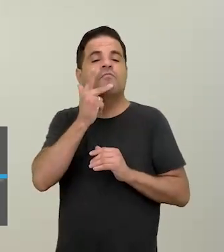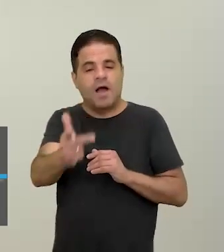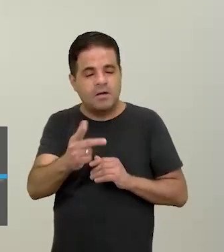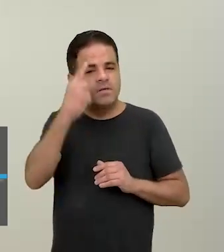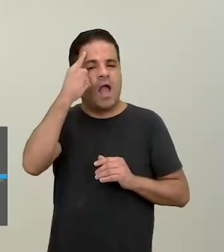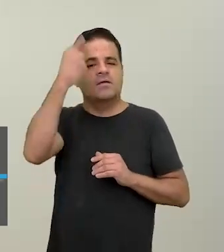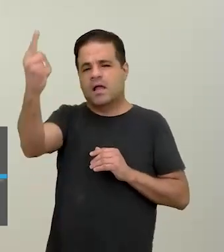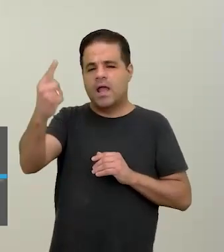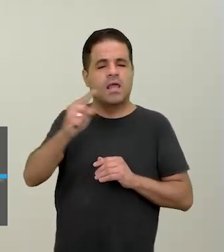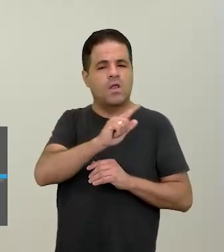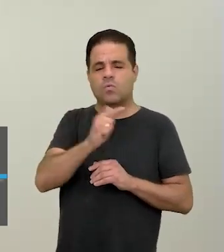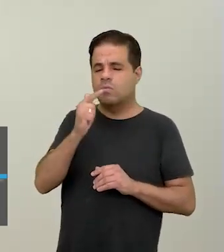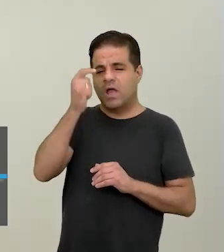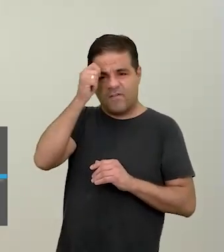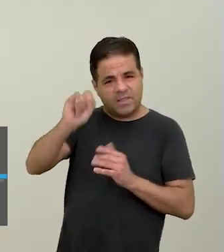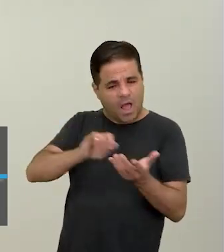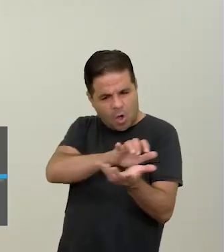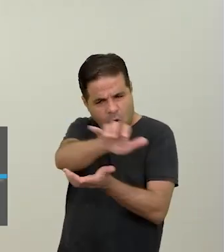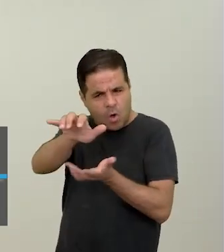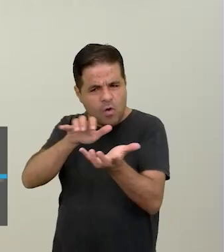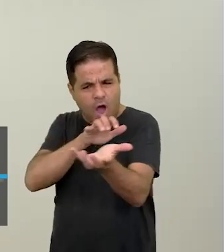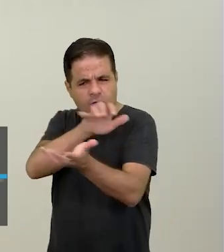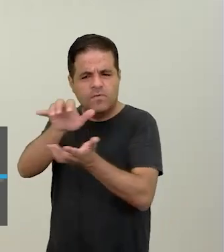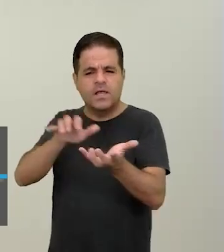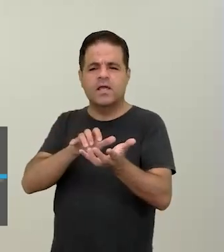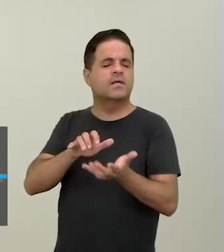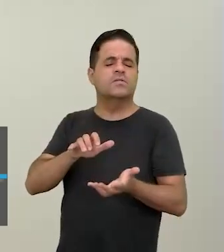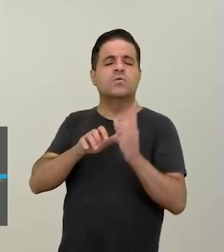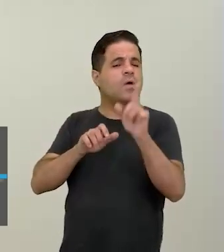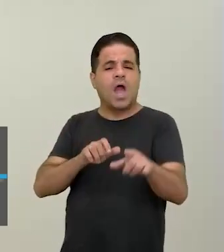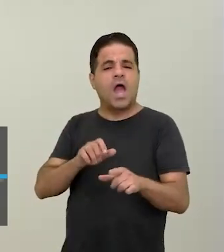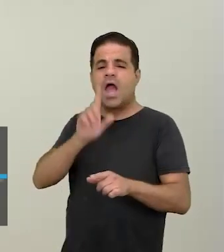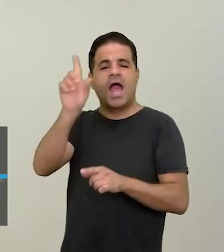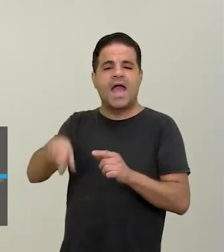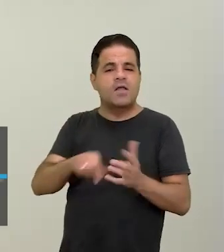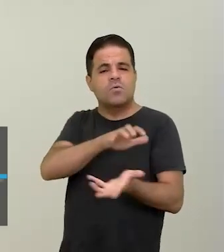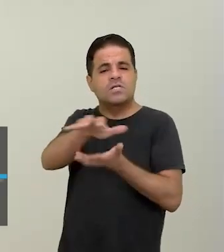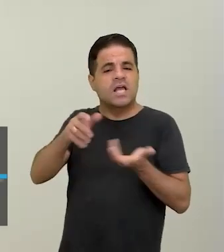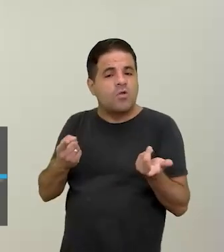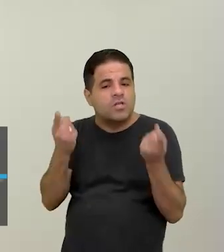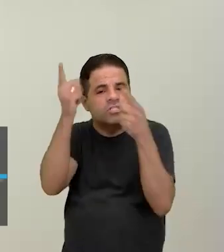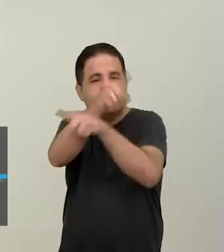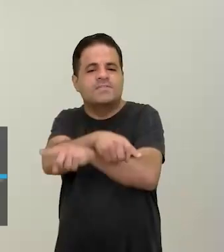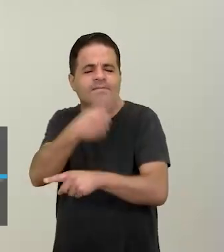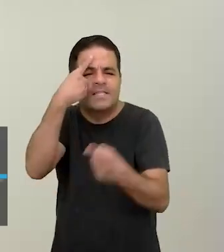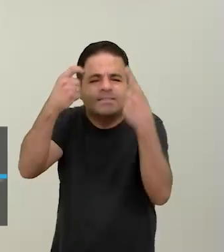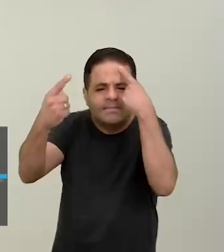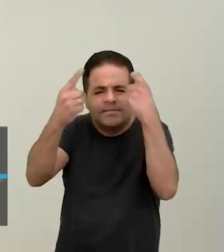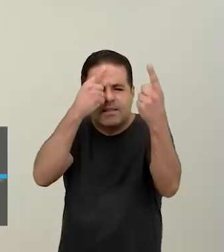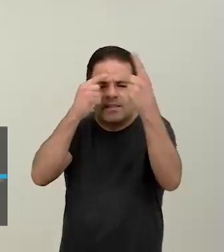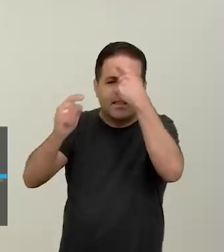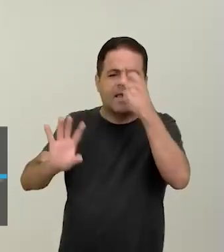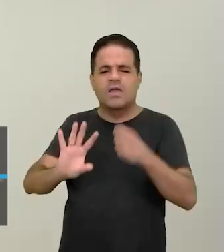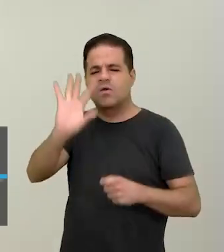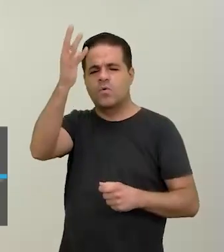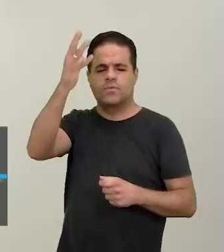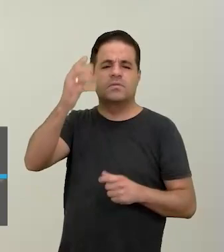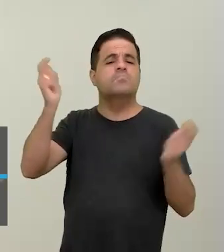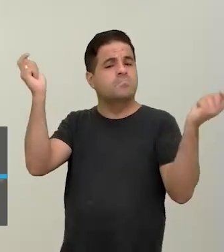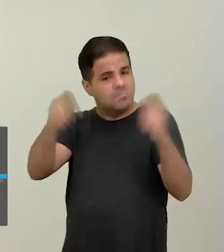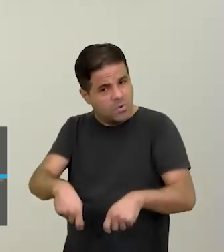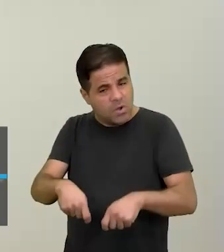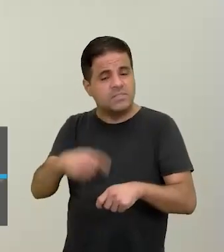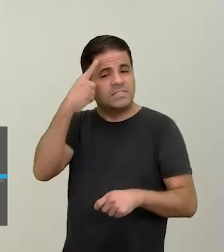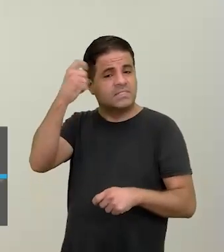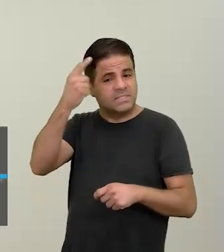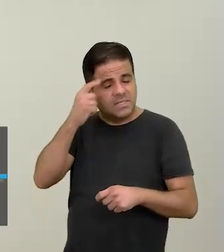que a ideia é não ter conflitos, né, o conflito não é a divergência de ideias, né, o que eu coloquei de conflito também pode ser